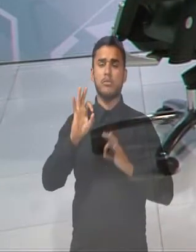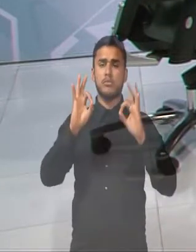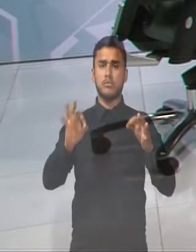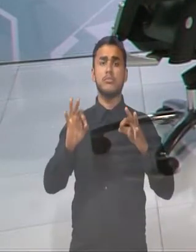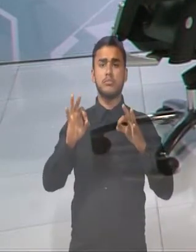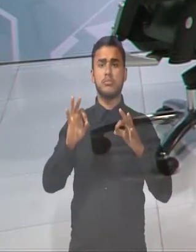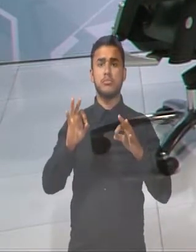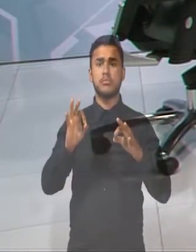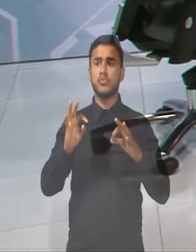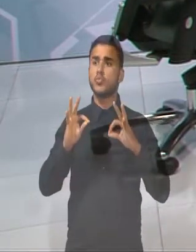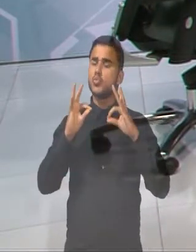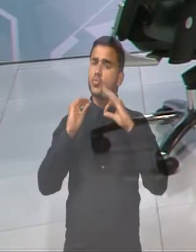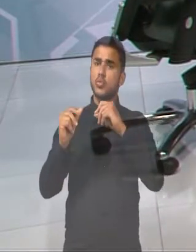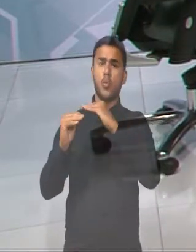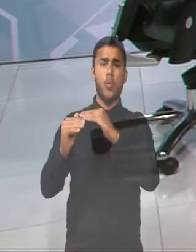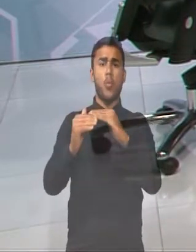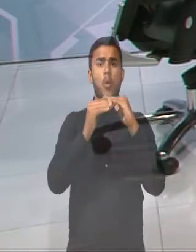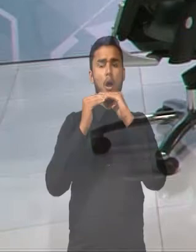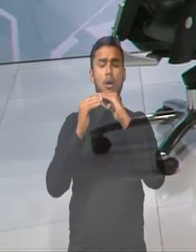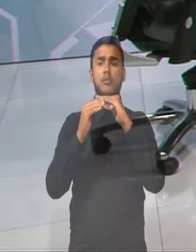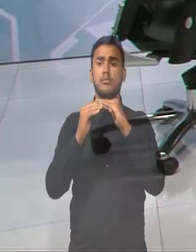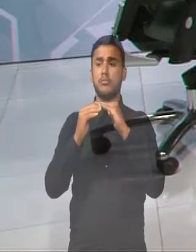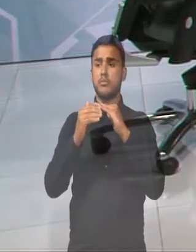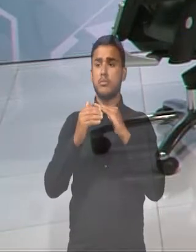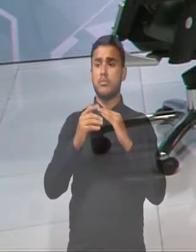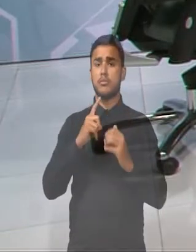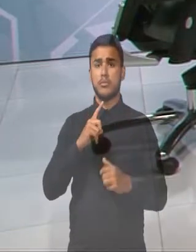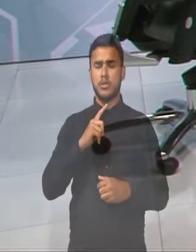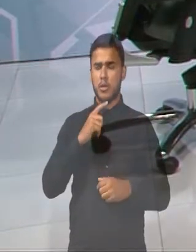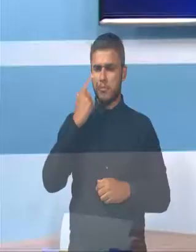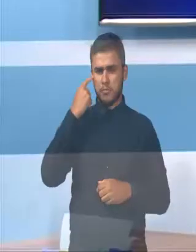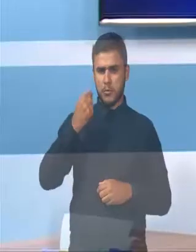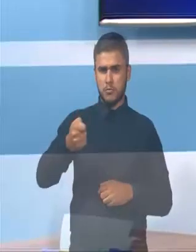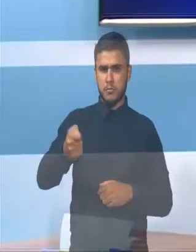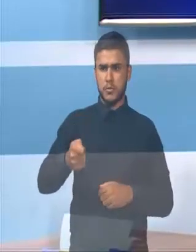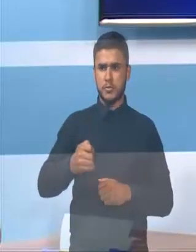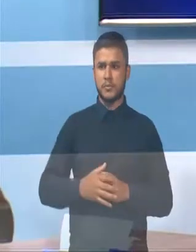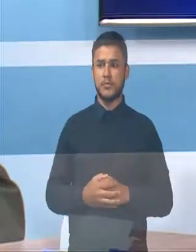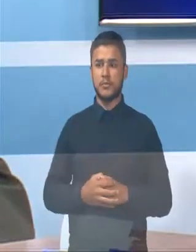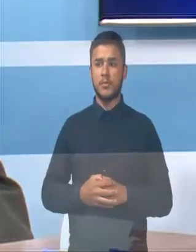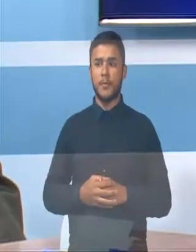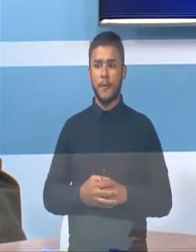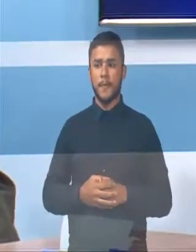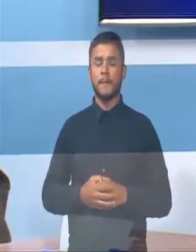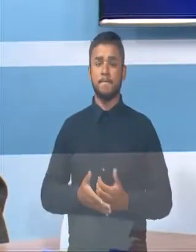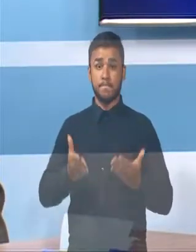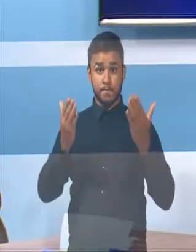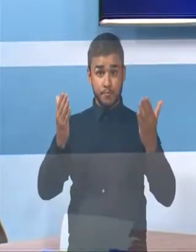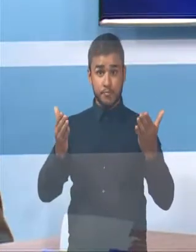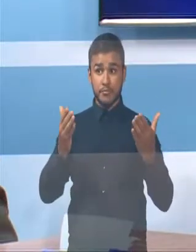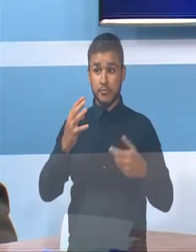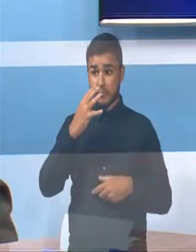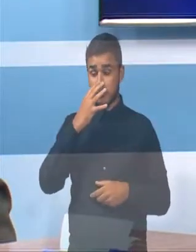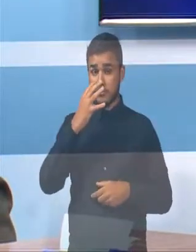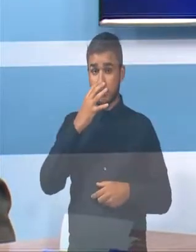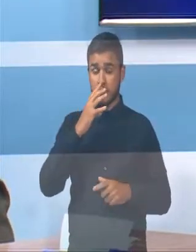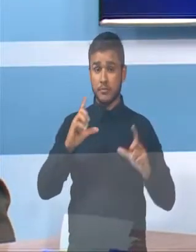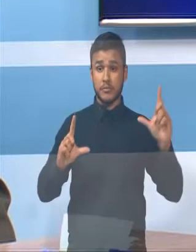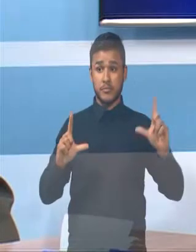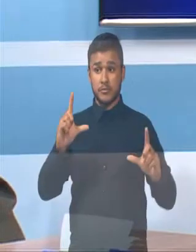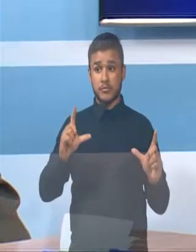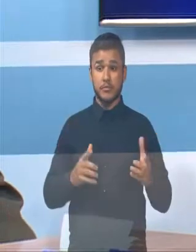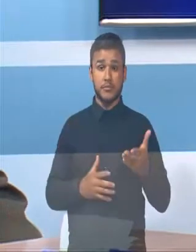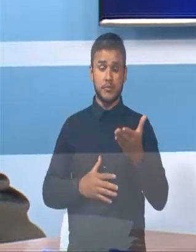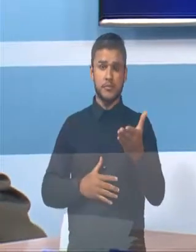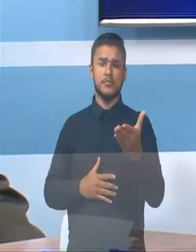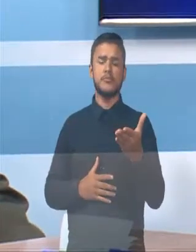base na razão. Aí o que vai sobrar? Vai sobrar o uso da força. Bom, o assinante que acompanhou, que teve o privilégio de acompanhar o programa desde o